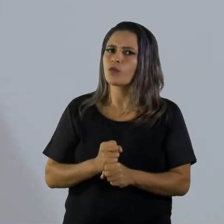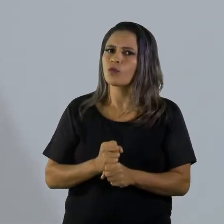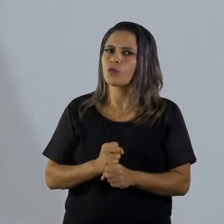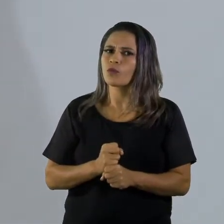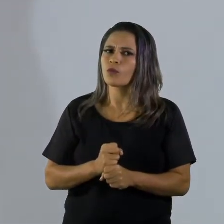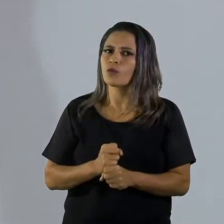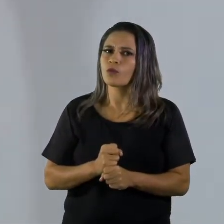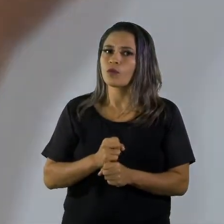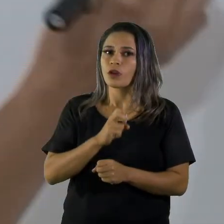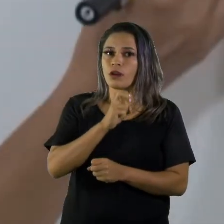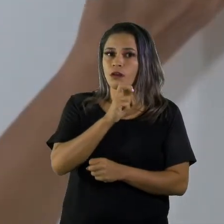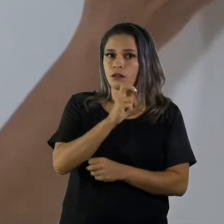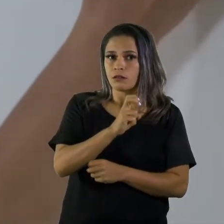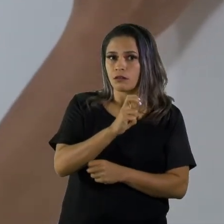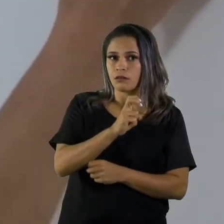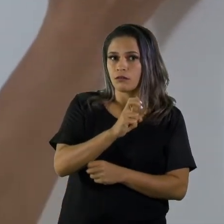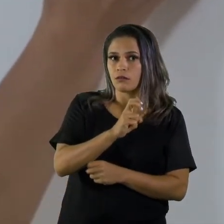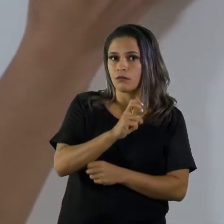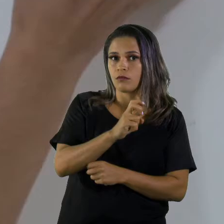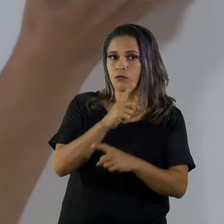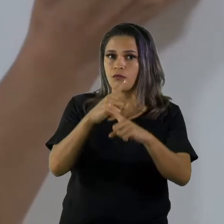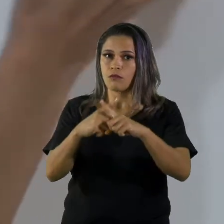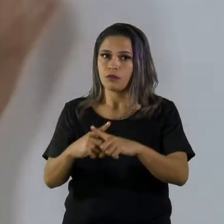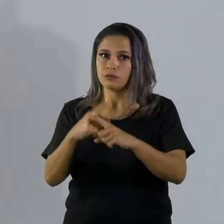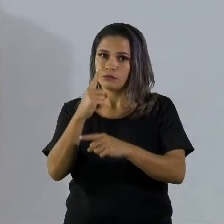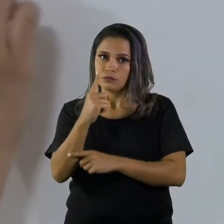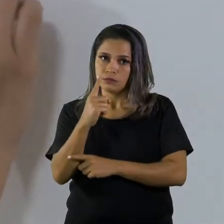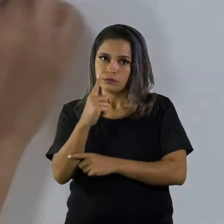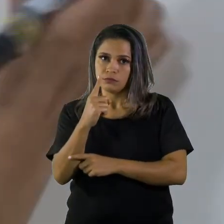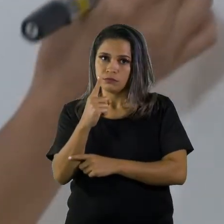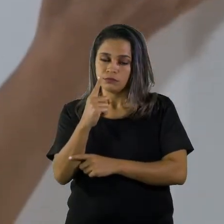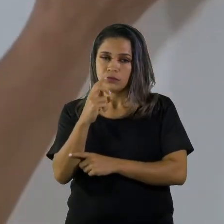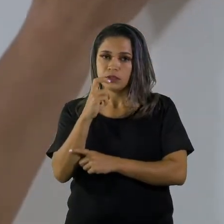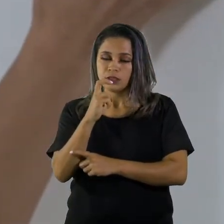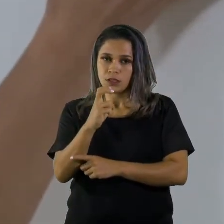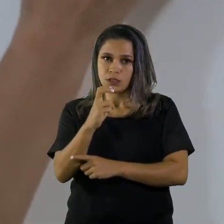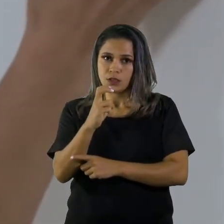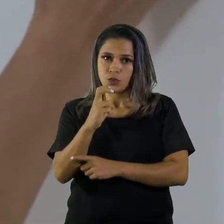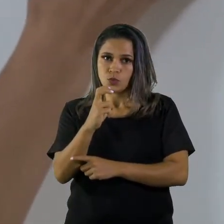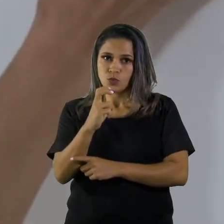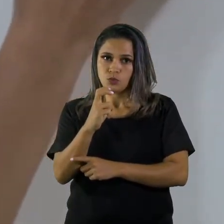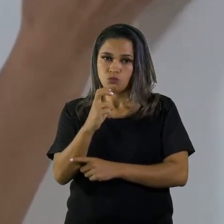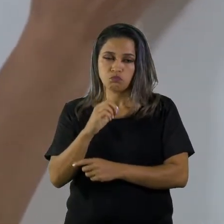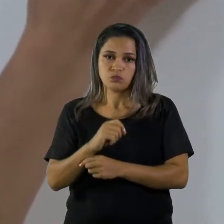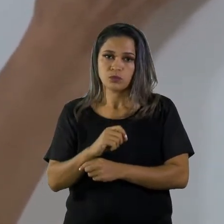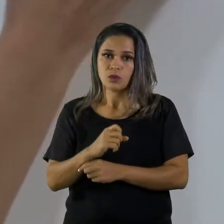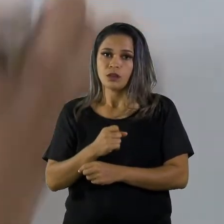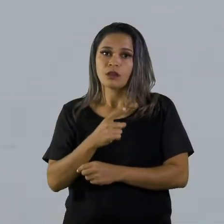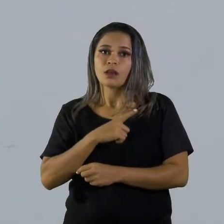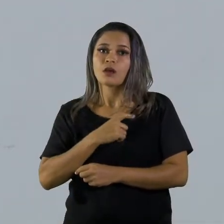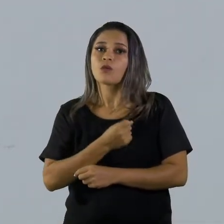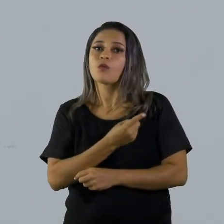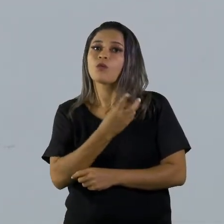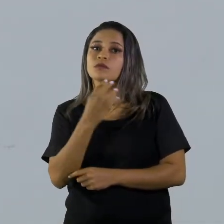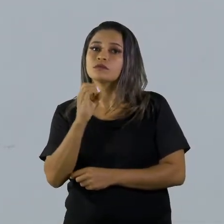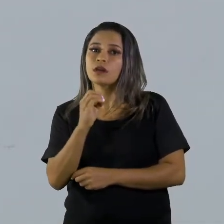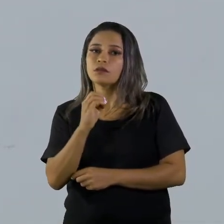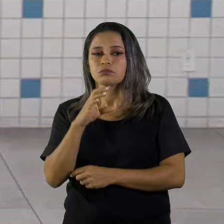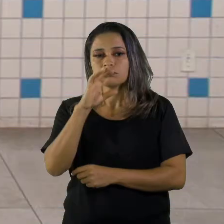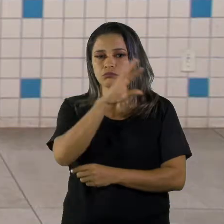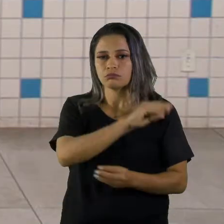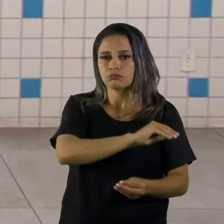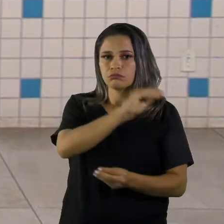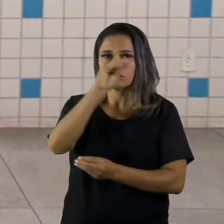facinho. 5 vezes 1, 5. Quantos zeros sobraram? 3 zeros eu coloco na